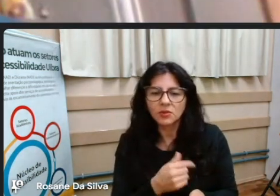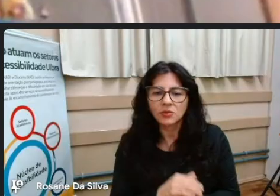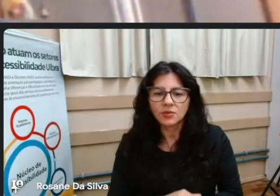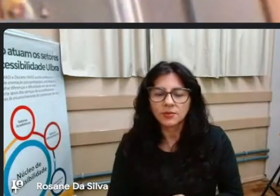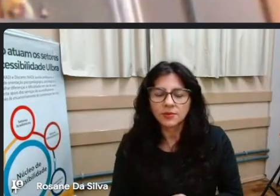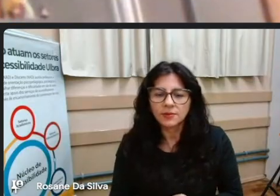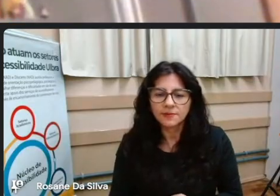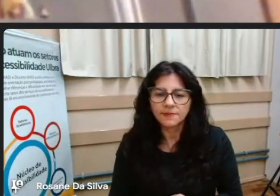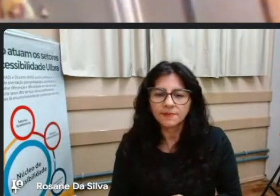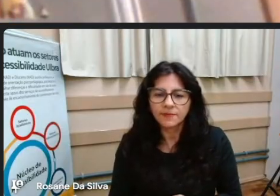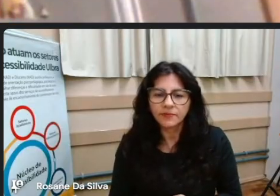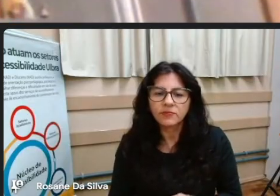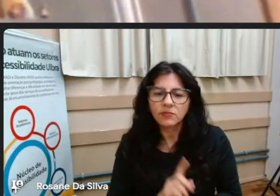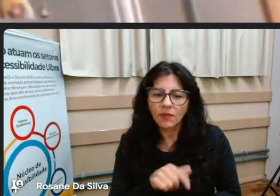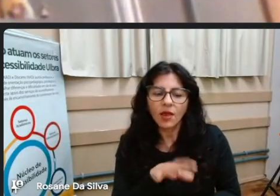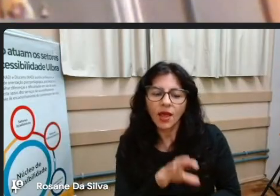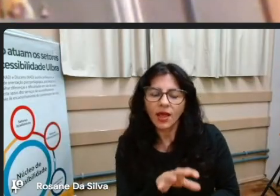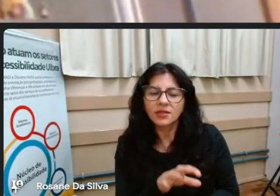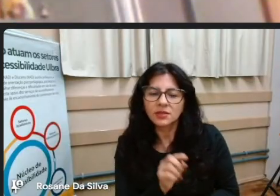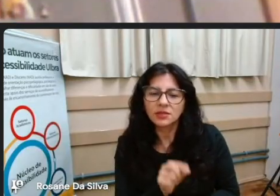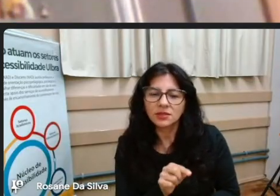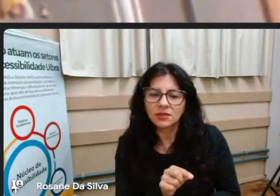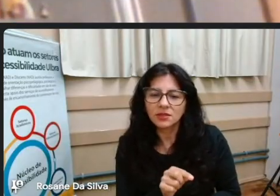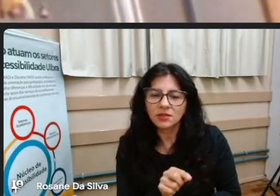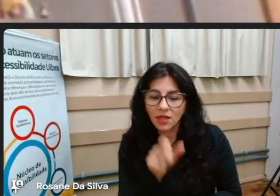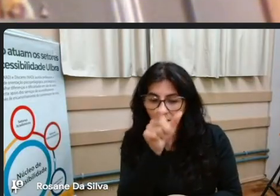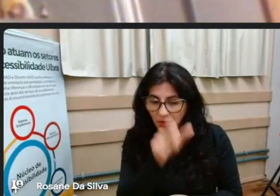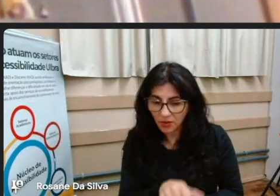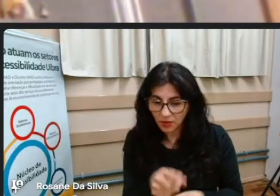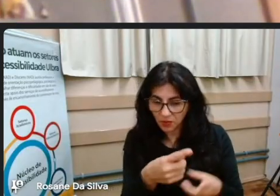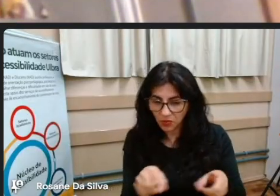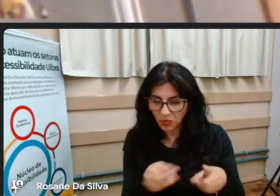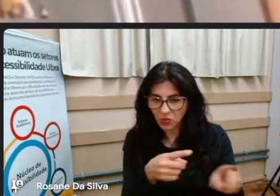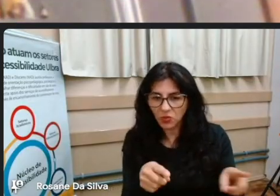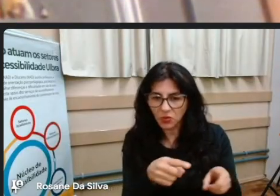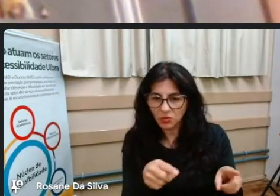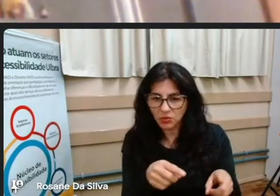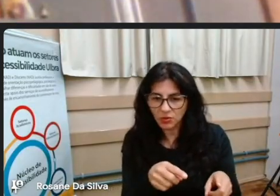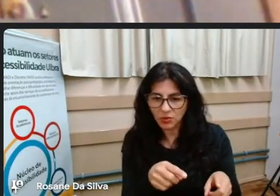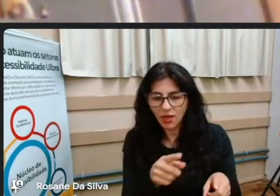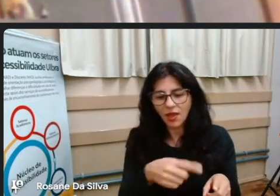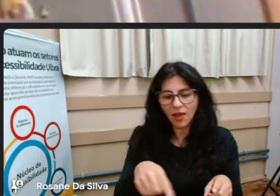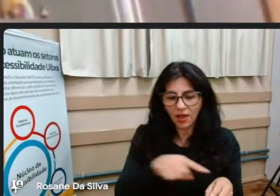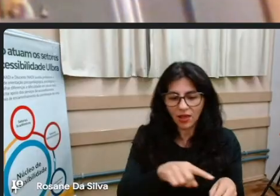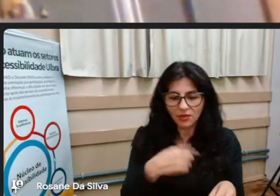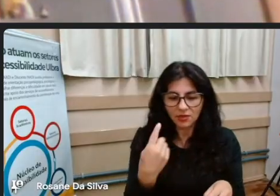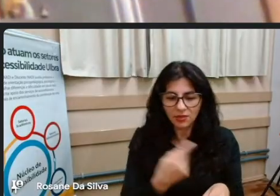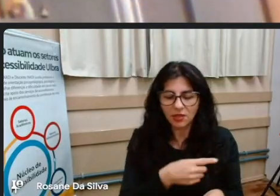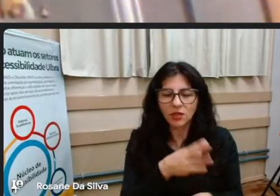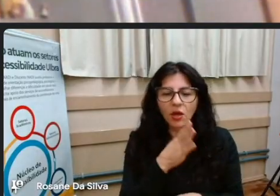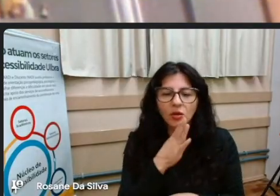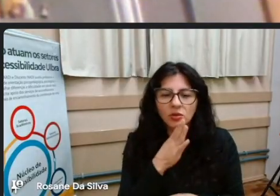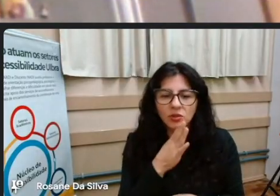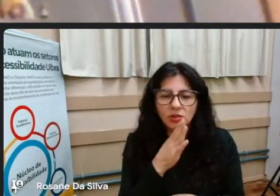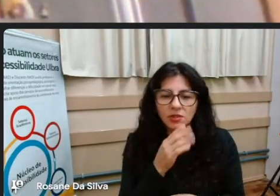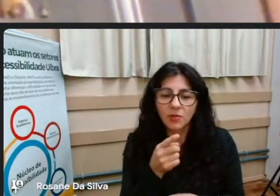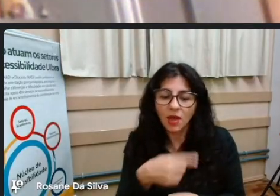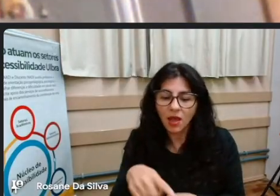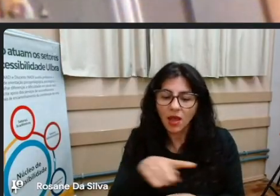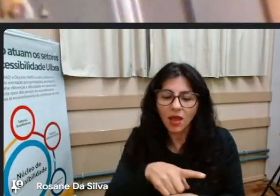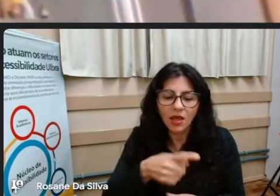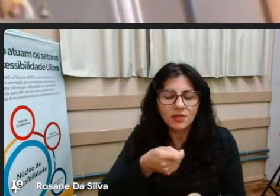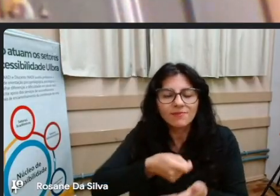obrigado pela pergunta é eh é bem assim eh o músico nesses esses que a gente